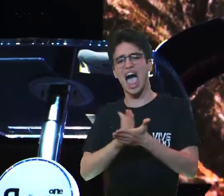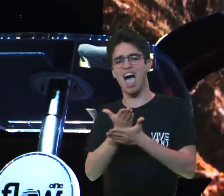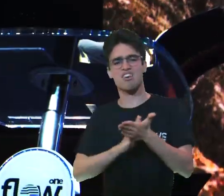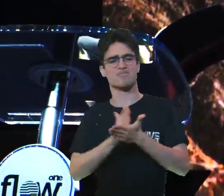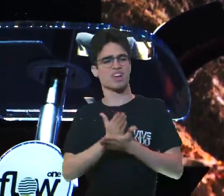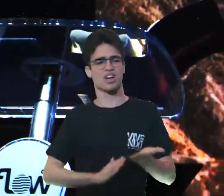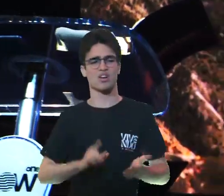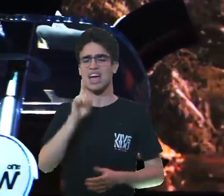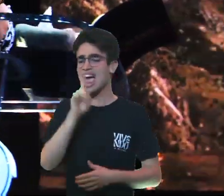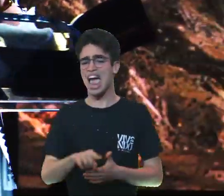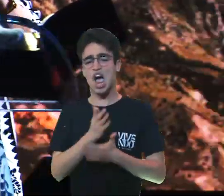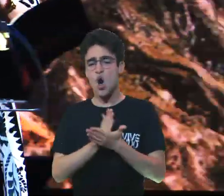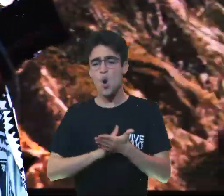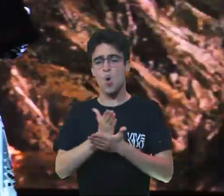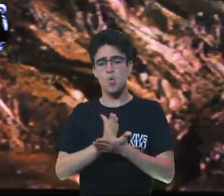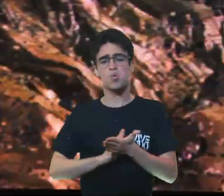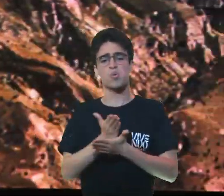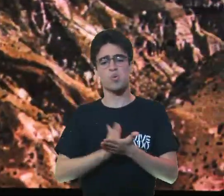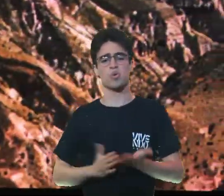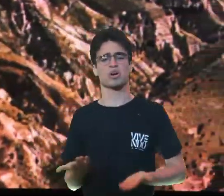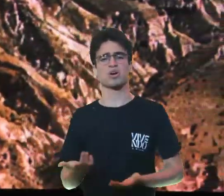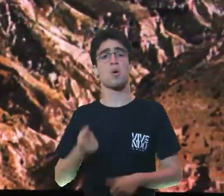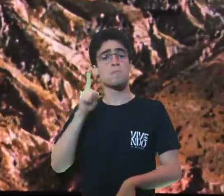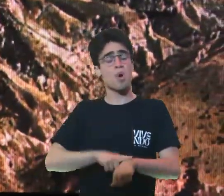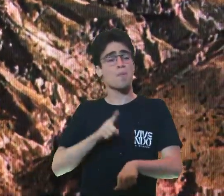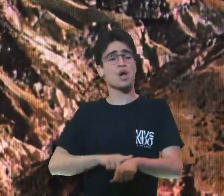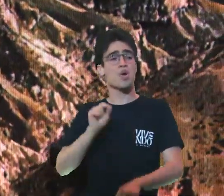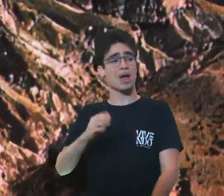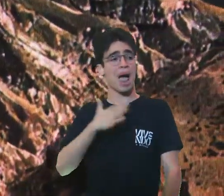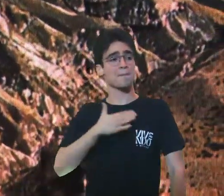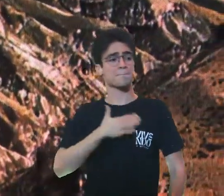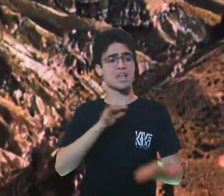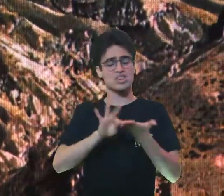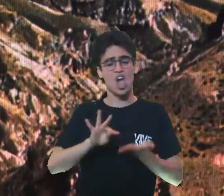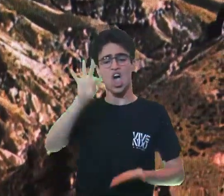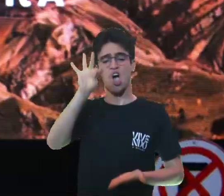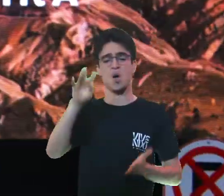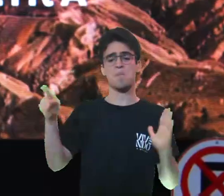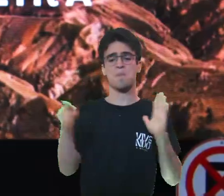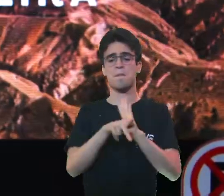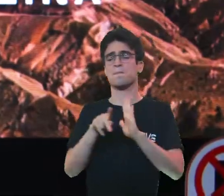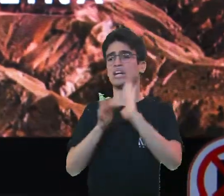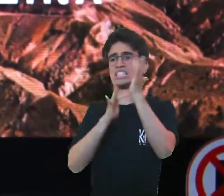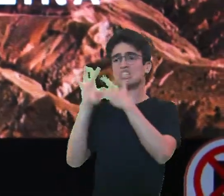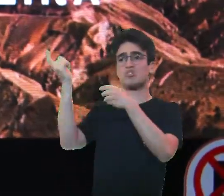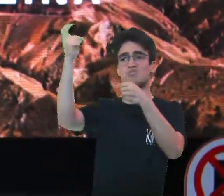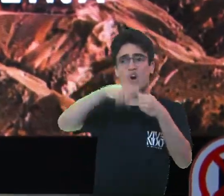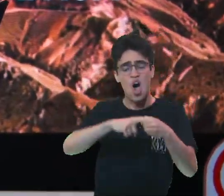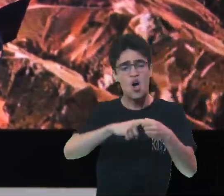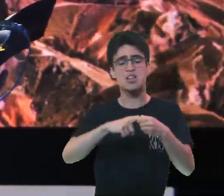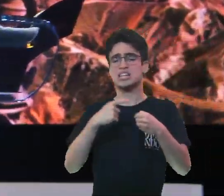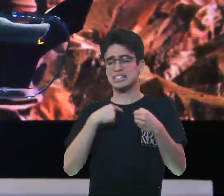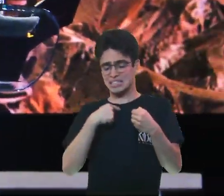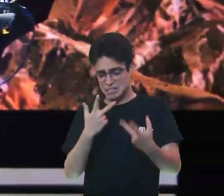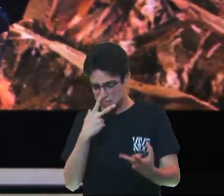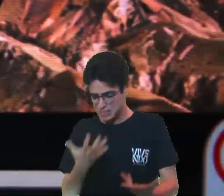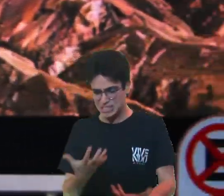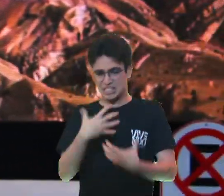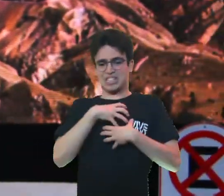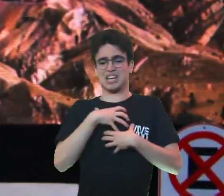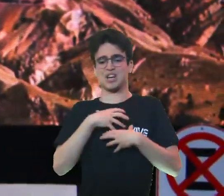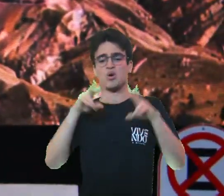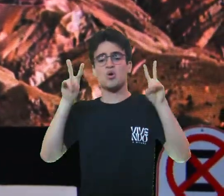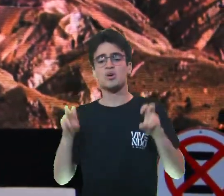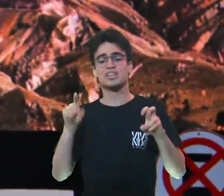é confortável quando a nossa teologia escatológica é tocada por esse mudar